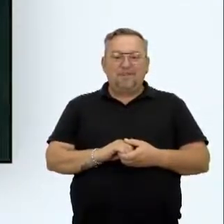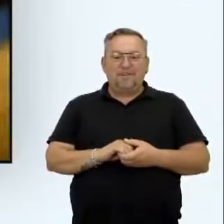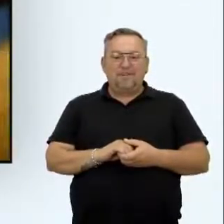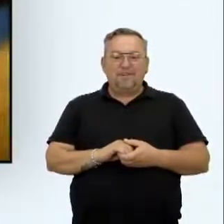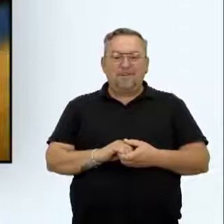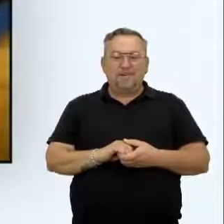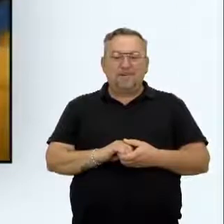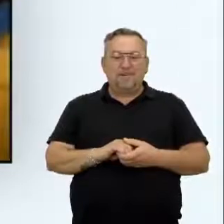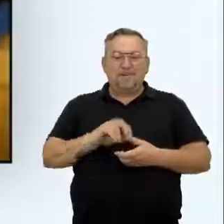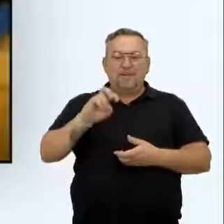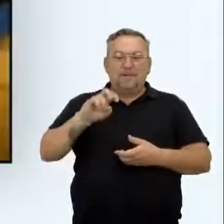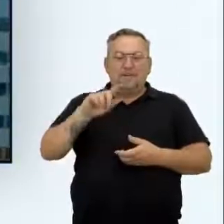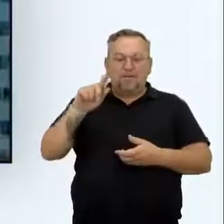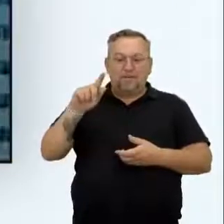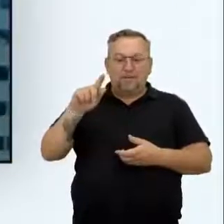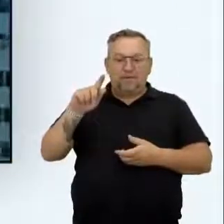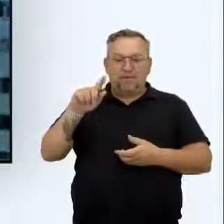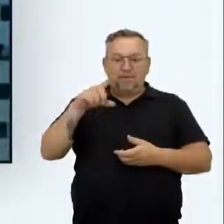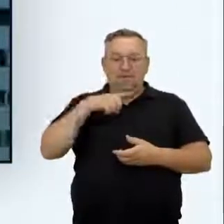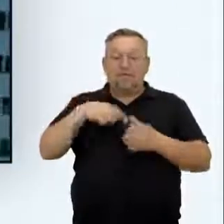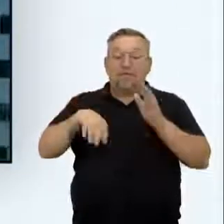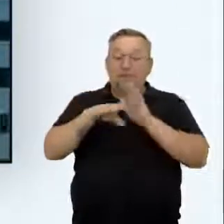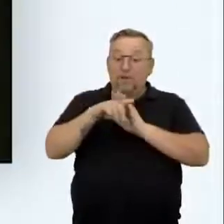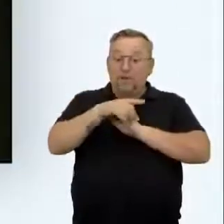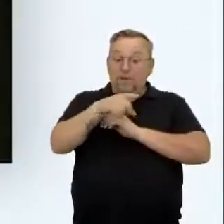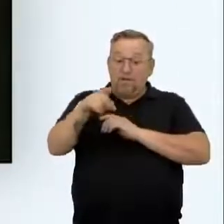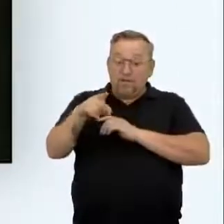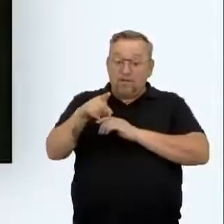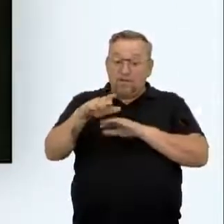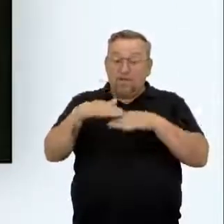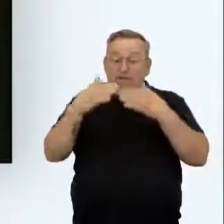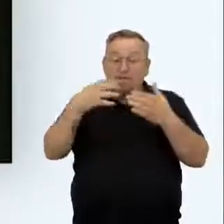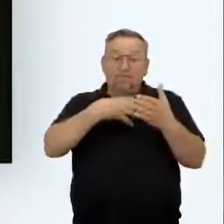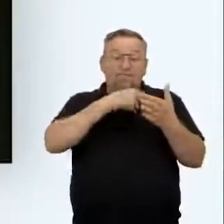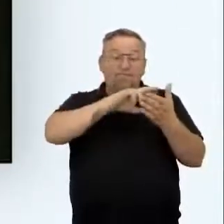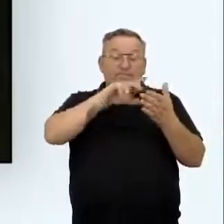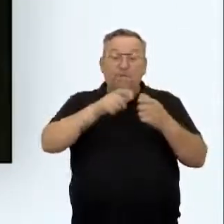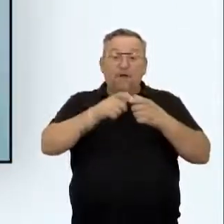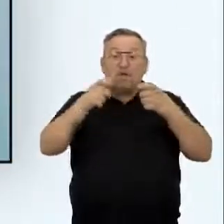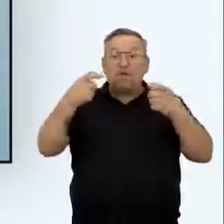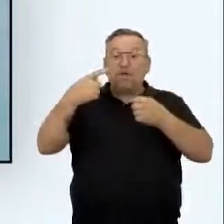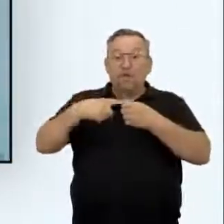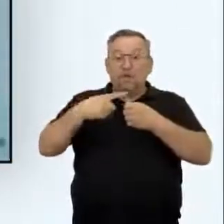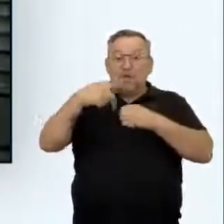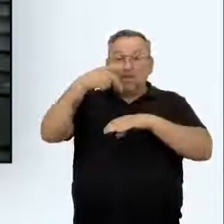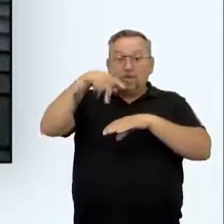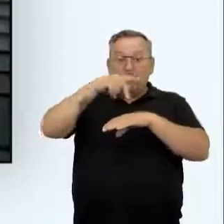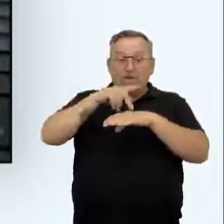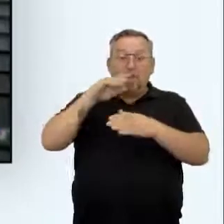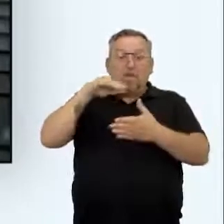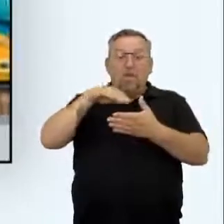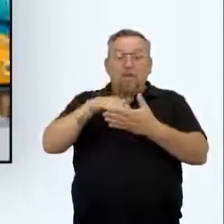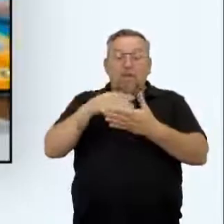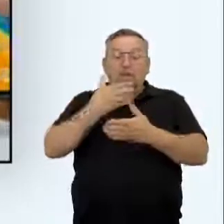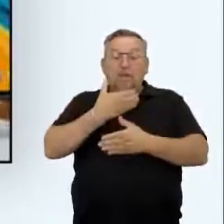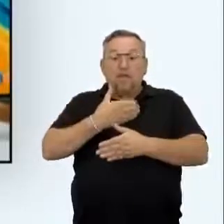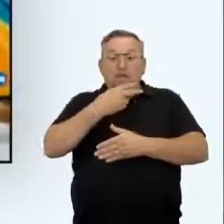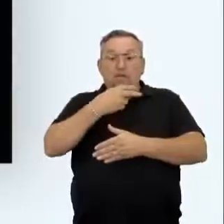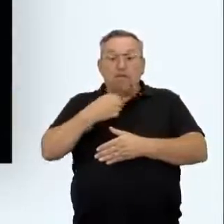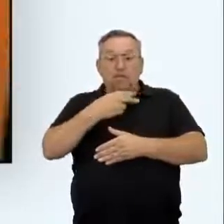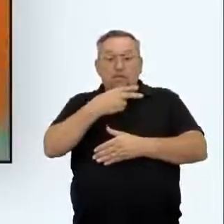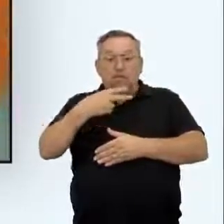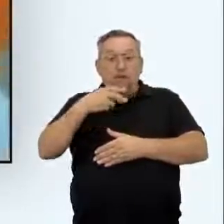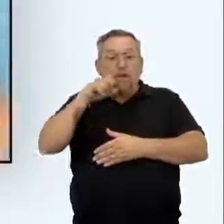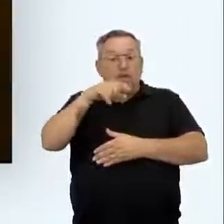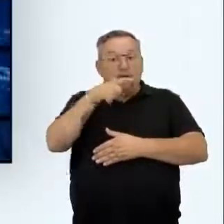O 5G vem por aí. Deve chegar até você, que mora nas maiores cidades do país, já no final do ano que vem, se não houver